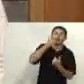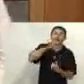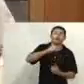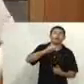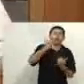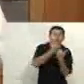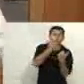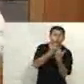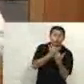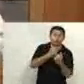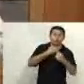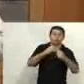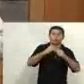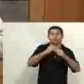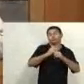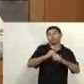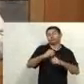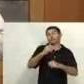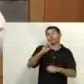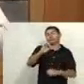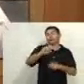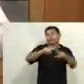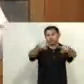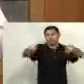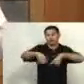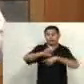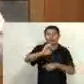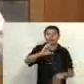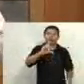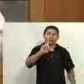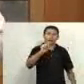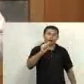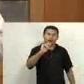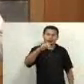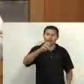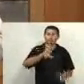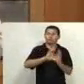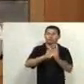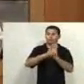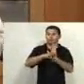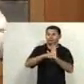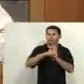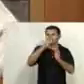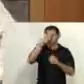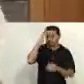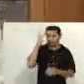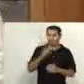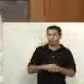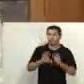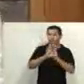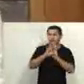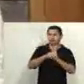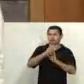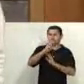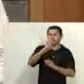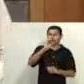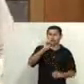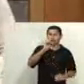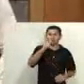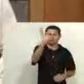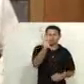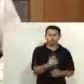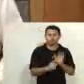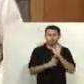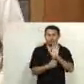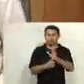Elaine, tá? Muito obrigado pela pergunta, Elaine. Tá? Como que é feito, pessoal, o conceito? Tá? O conceito dos 50%. Eu vou